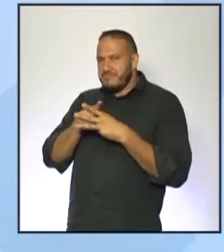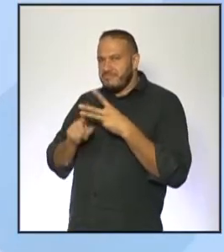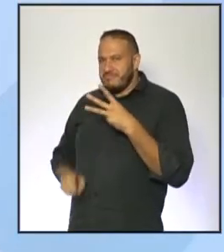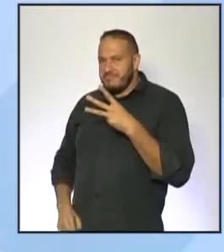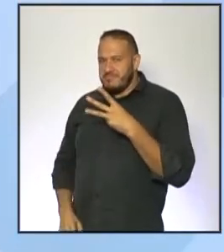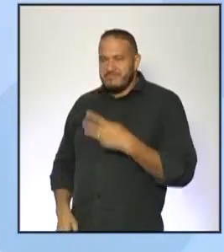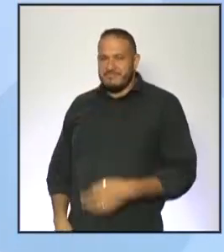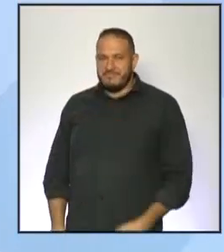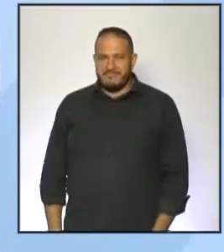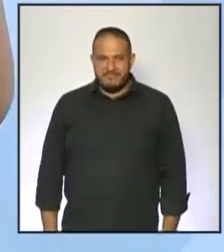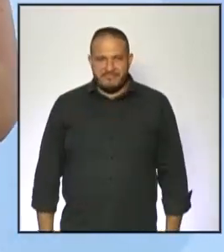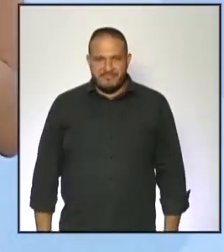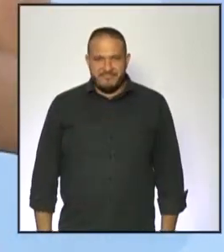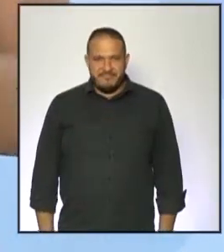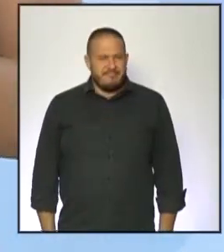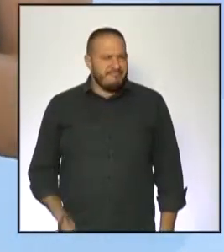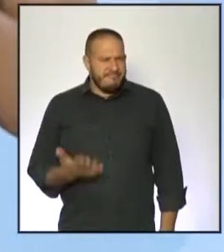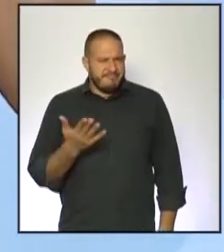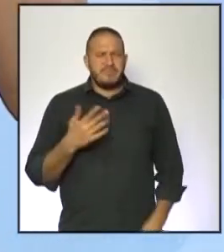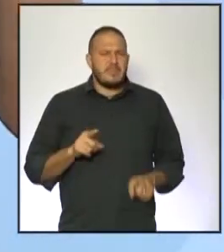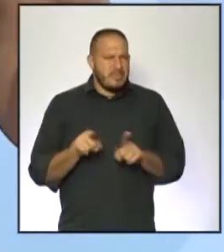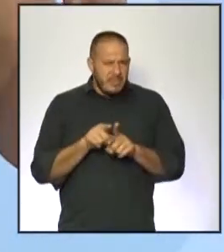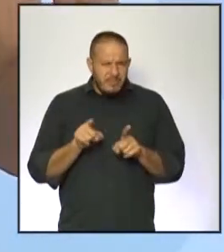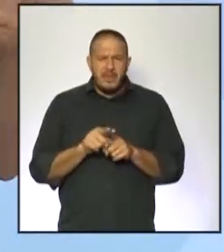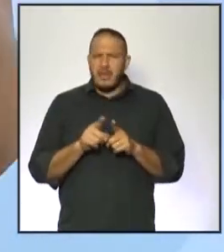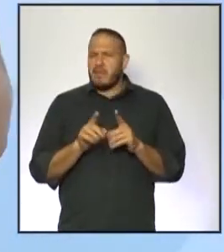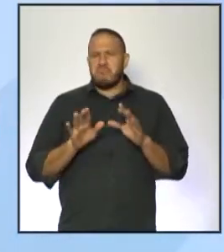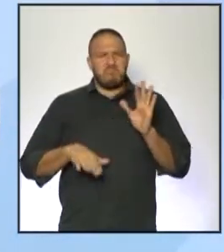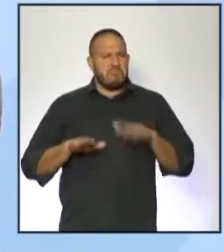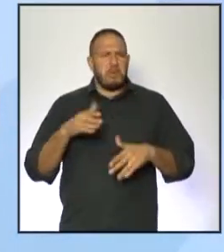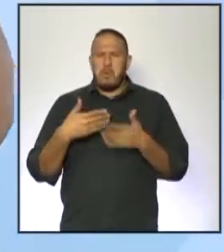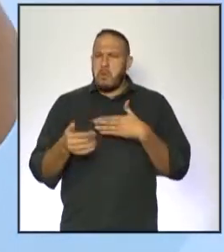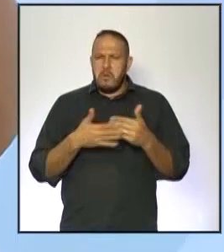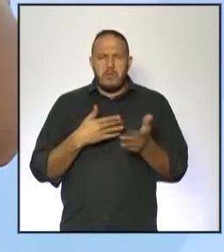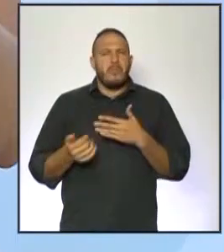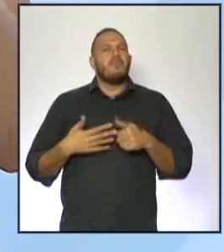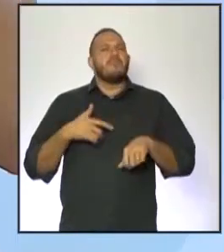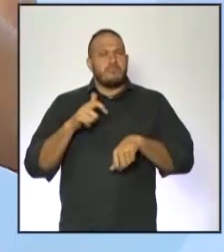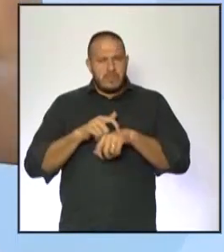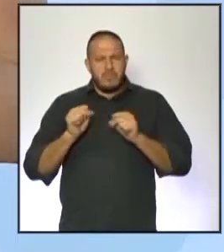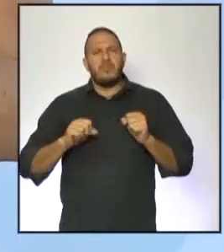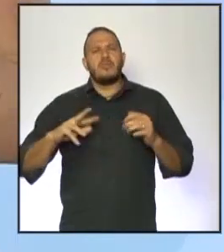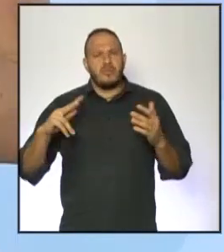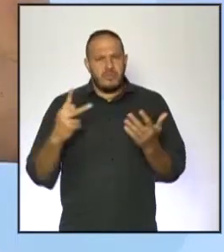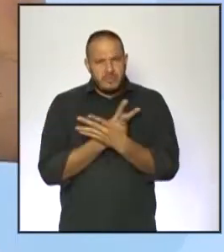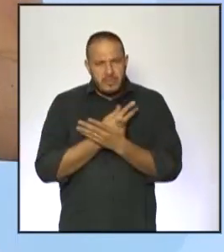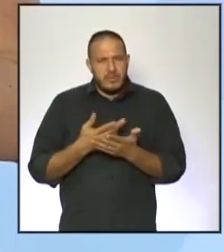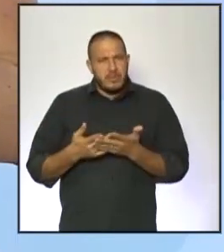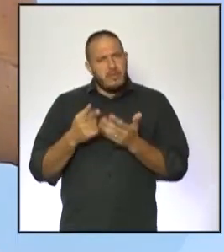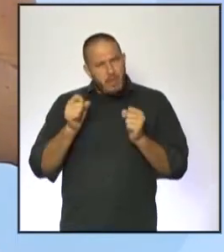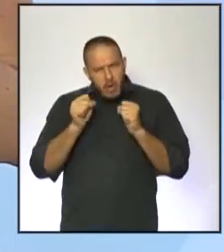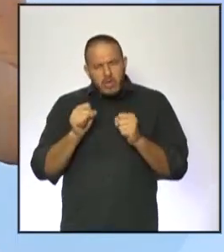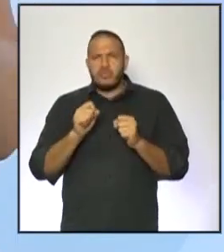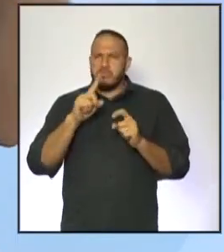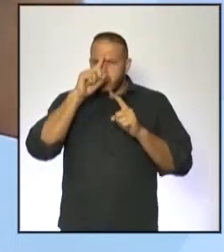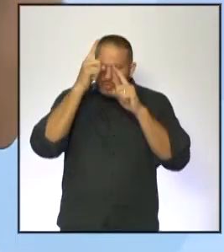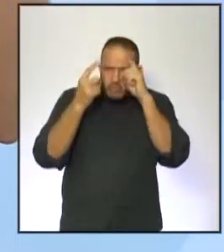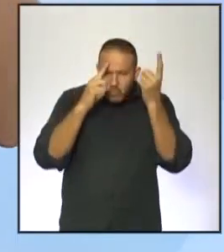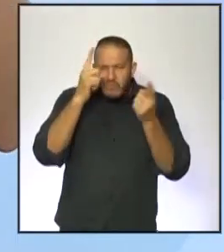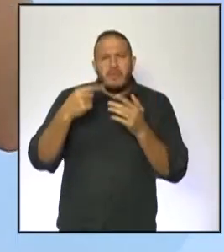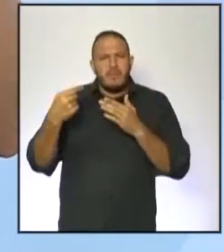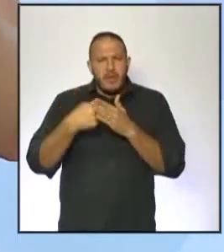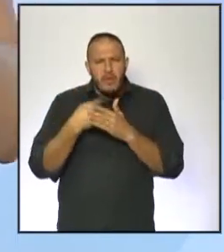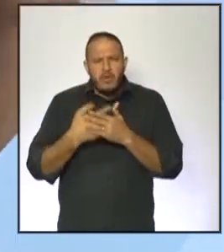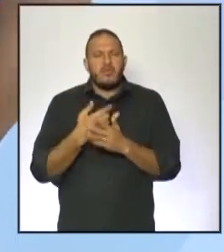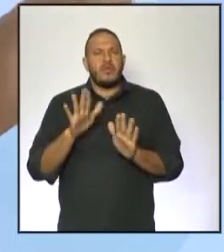e reutilizar. Outro ponto que a qualquer momento vocês podem também estar encaminhando as dúvidas, que daqui a pouquinho eu